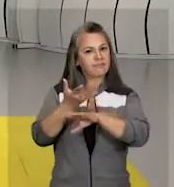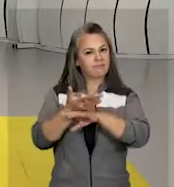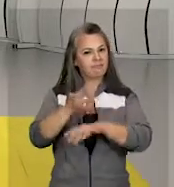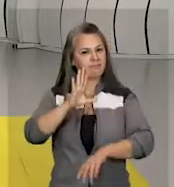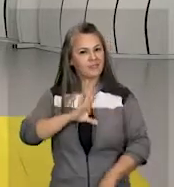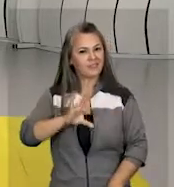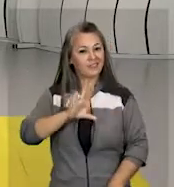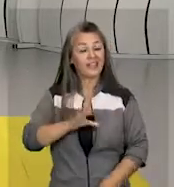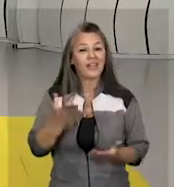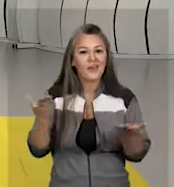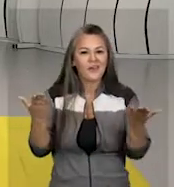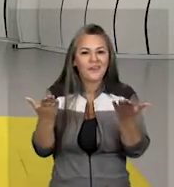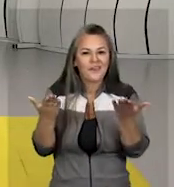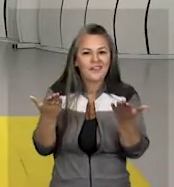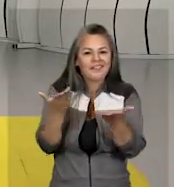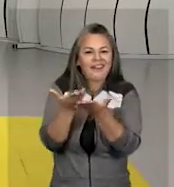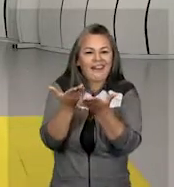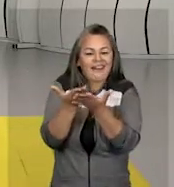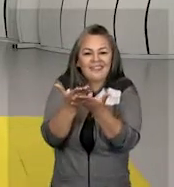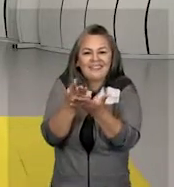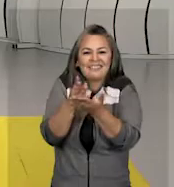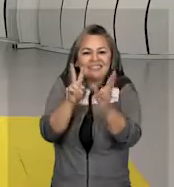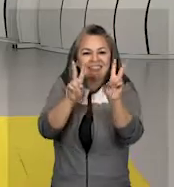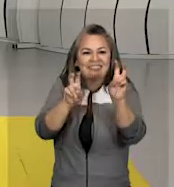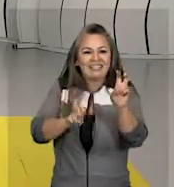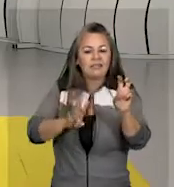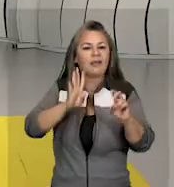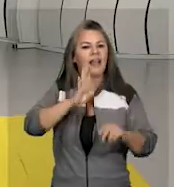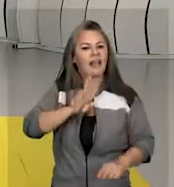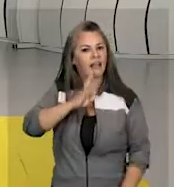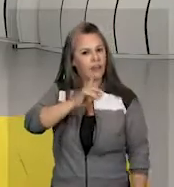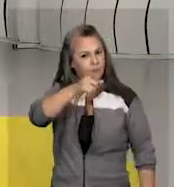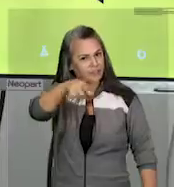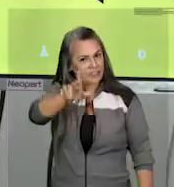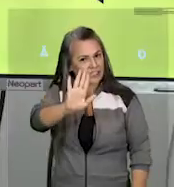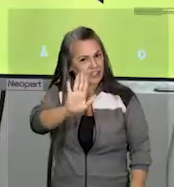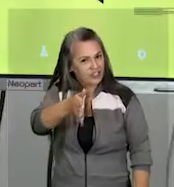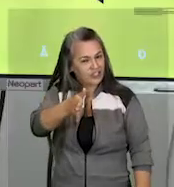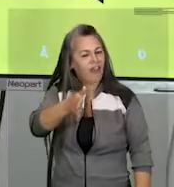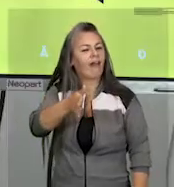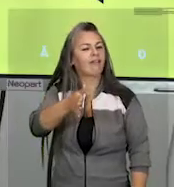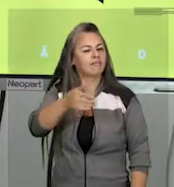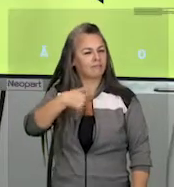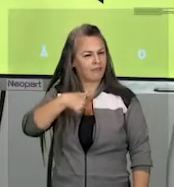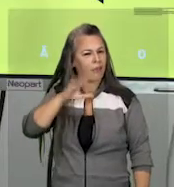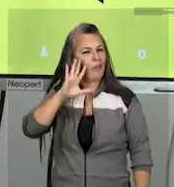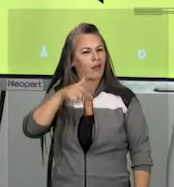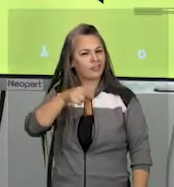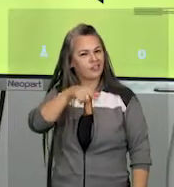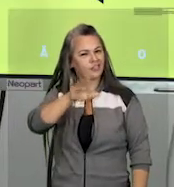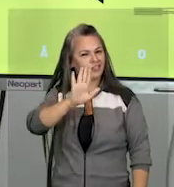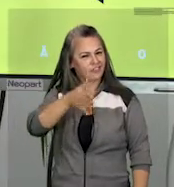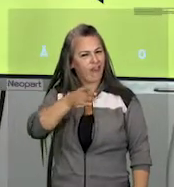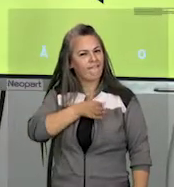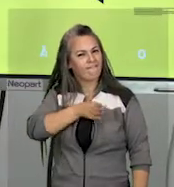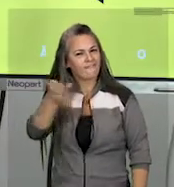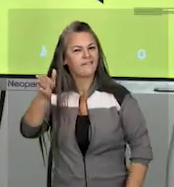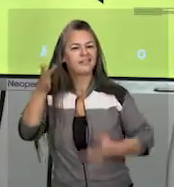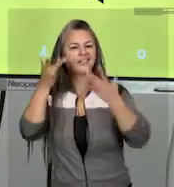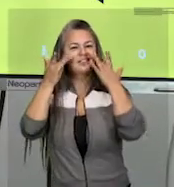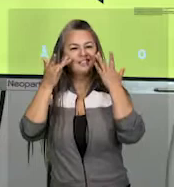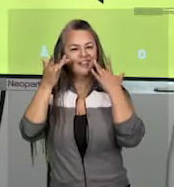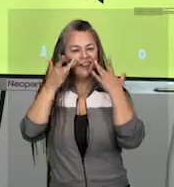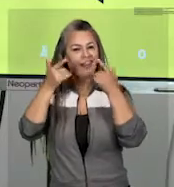interessante porque quase todos nós já fizemos uma visita ao teatro. É um lugar interessante, um lugar bacana, um lugar legal